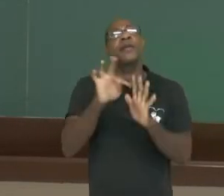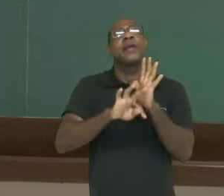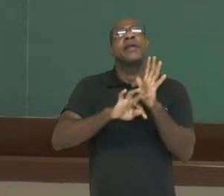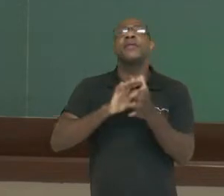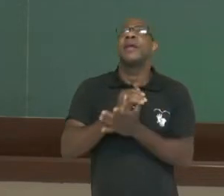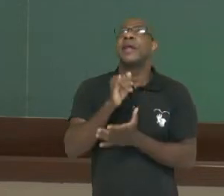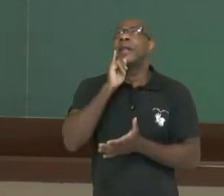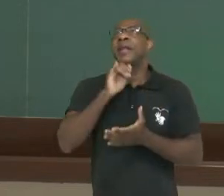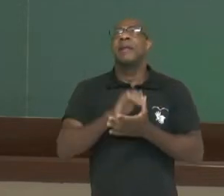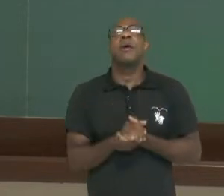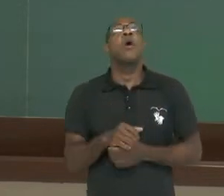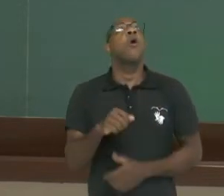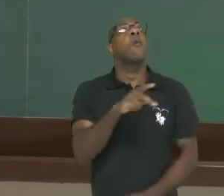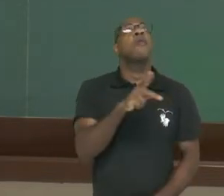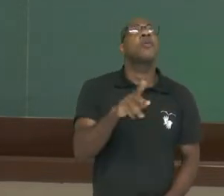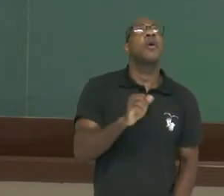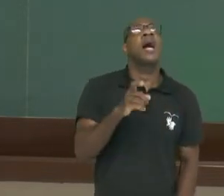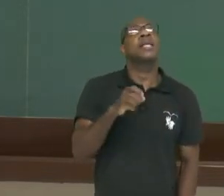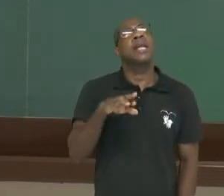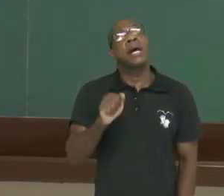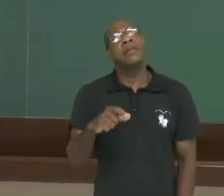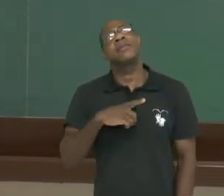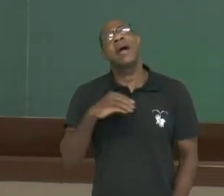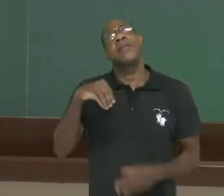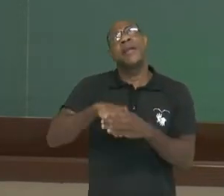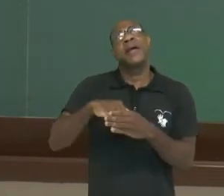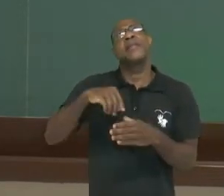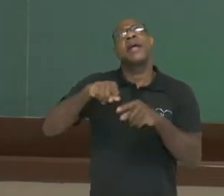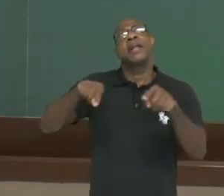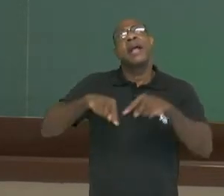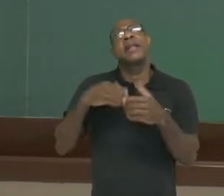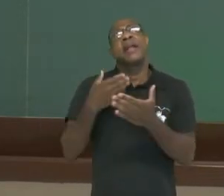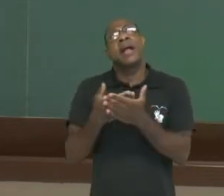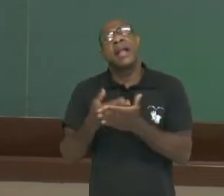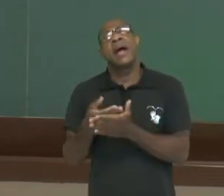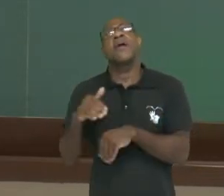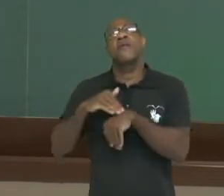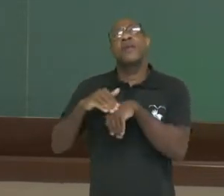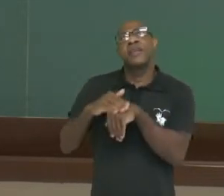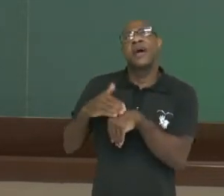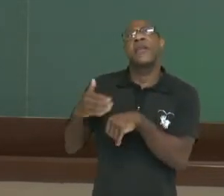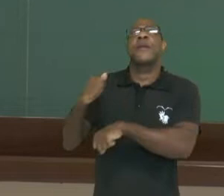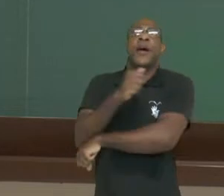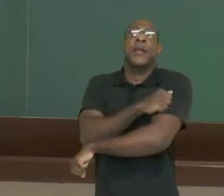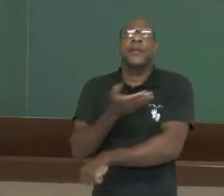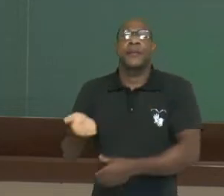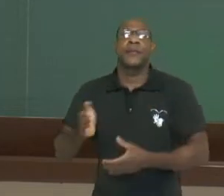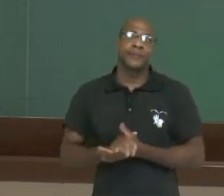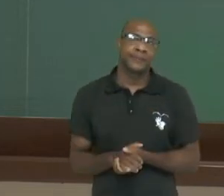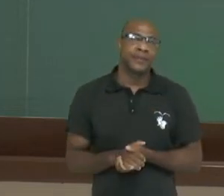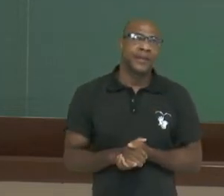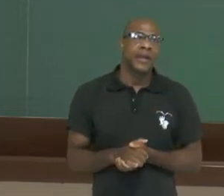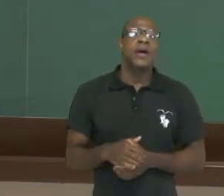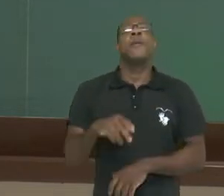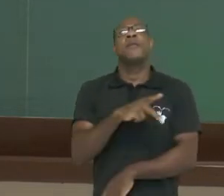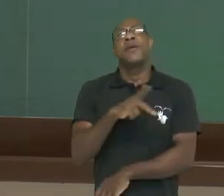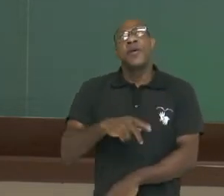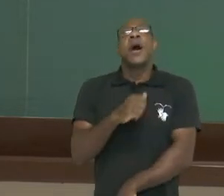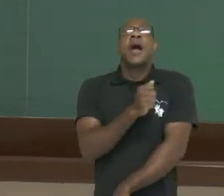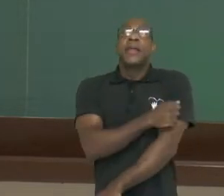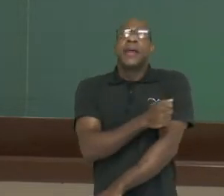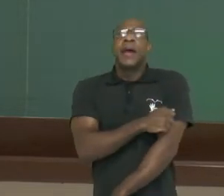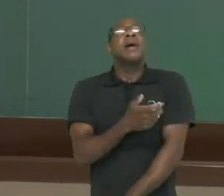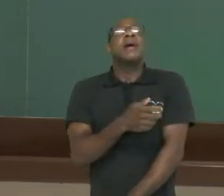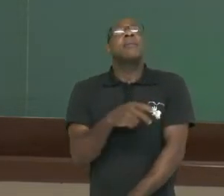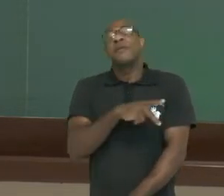então, o professor Adriano está em sala de aula conversando com os alunos. O professor Adriano falou